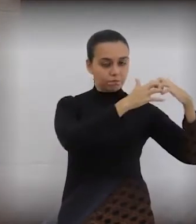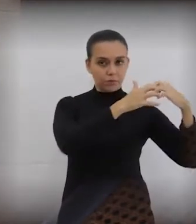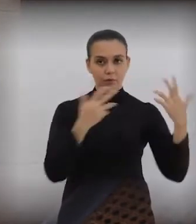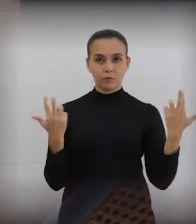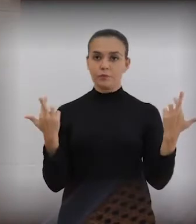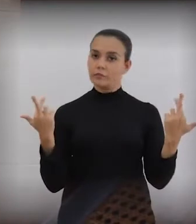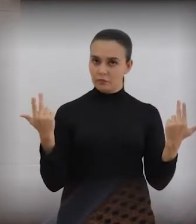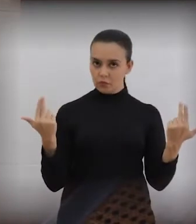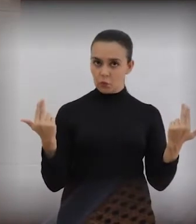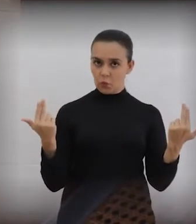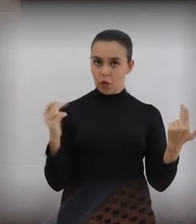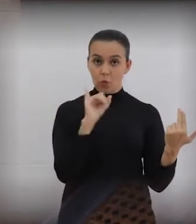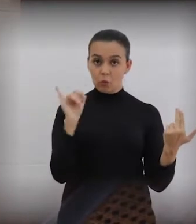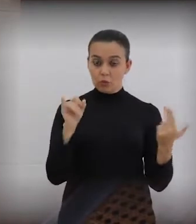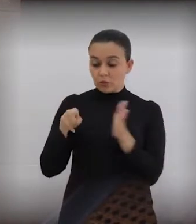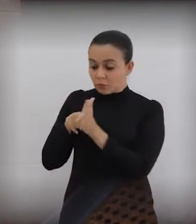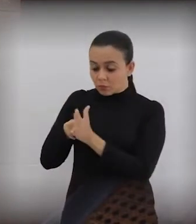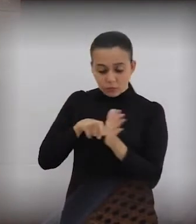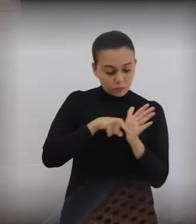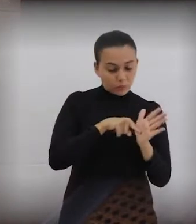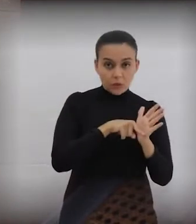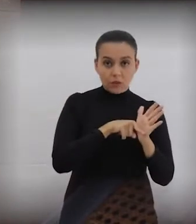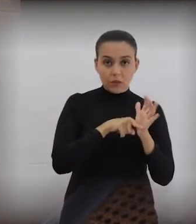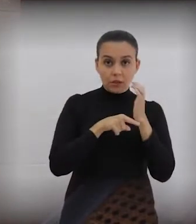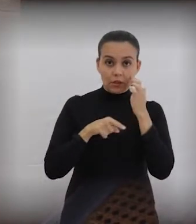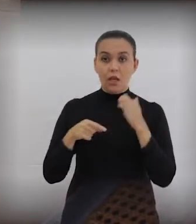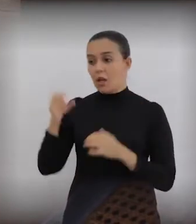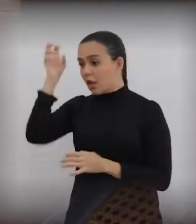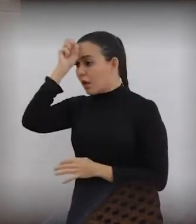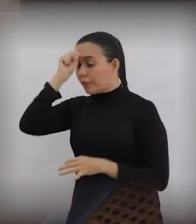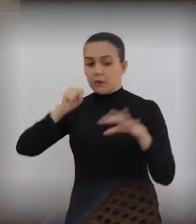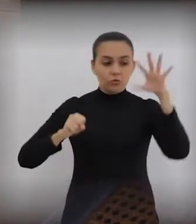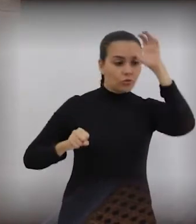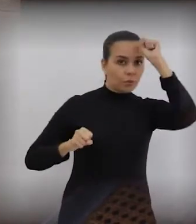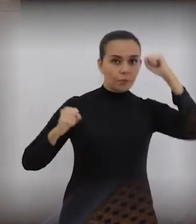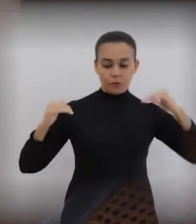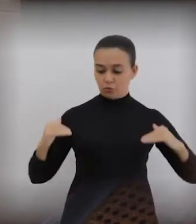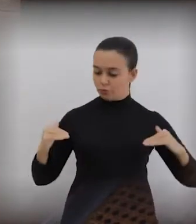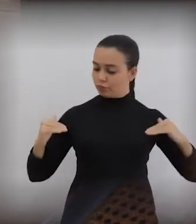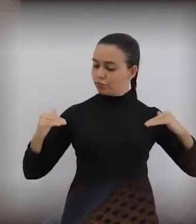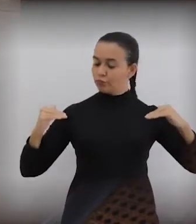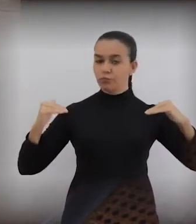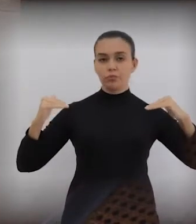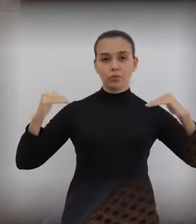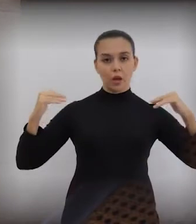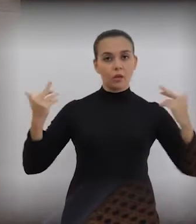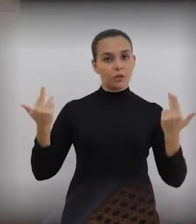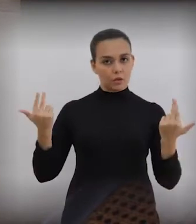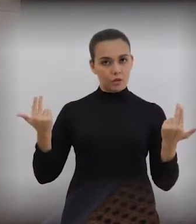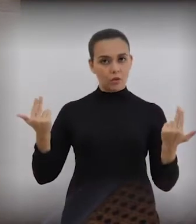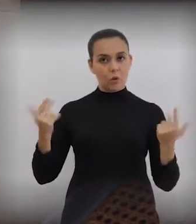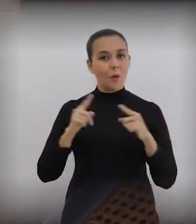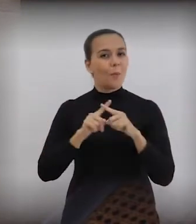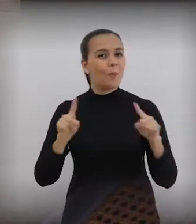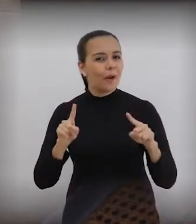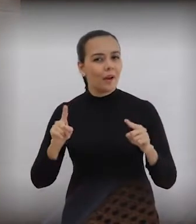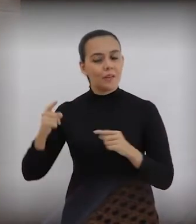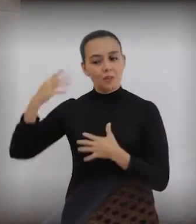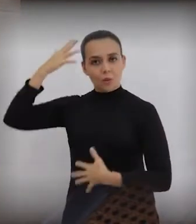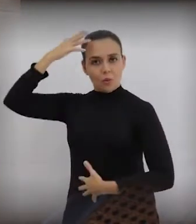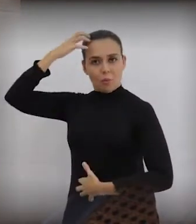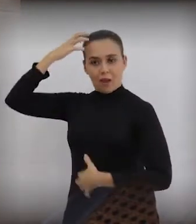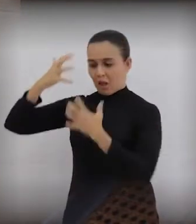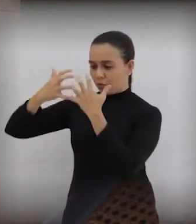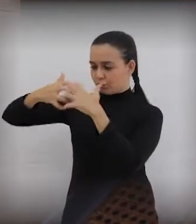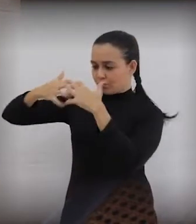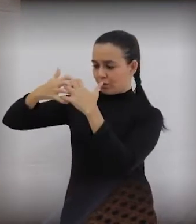né? Se você der testes, o desempenho é igual. E eles vão crescendo, continua igual. Acontece que o chimpanzé, num